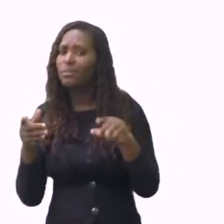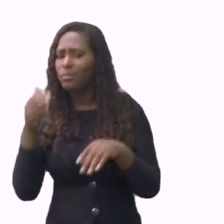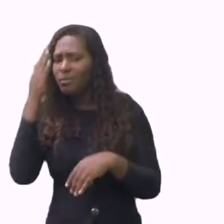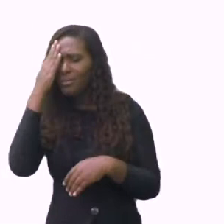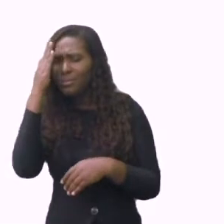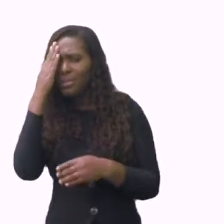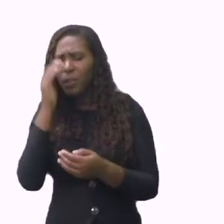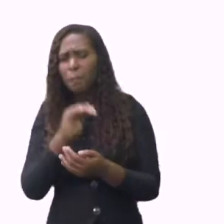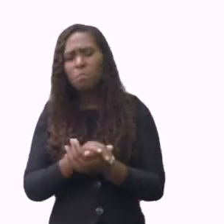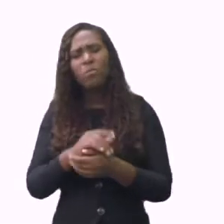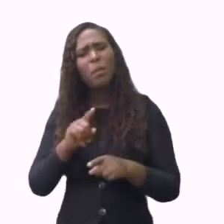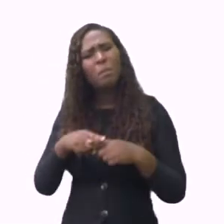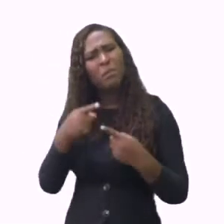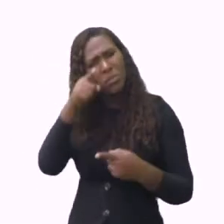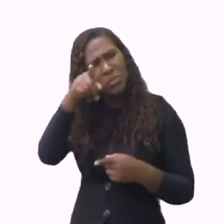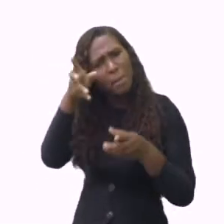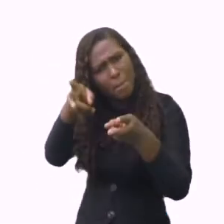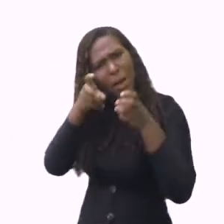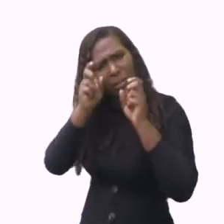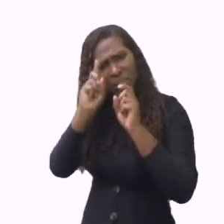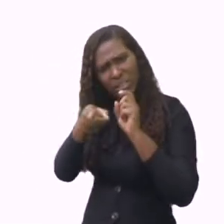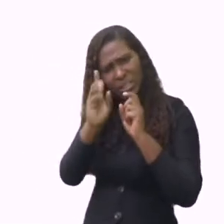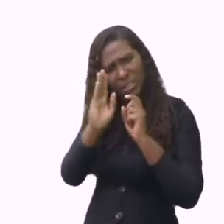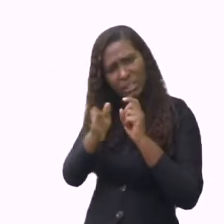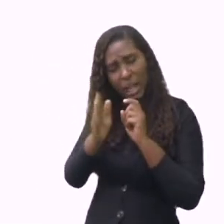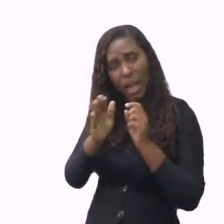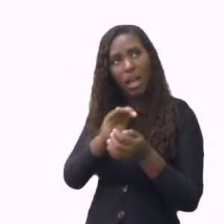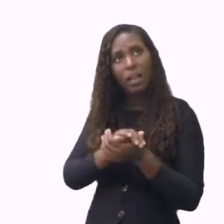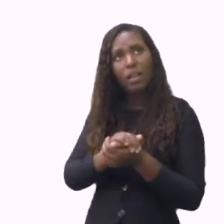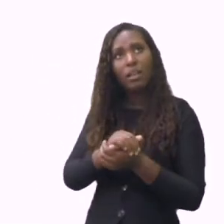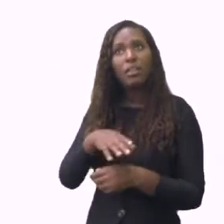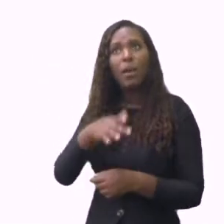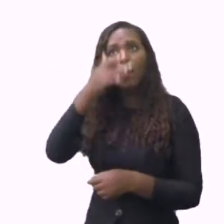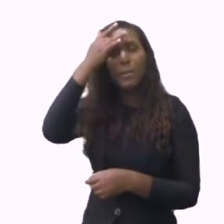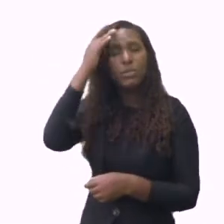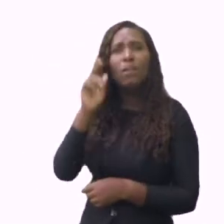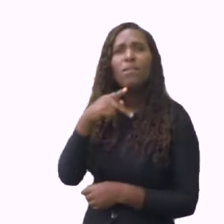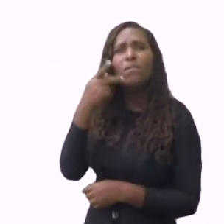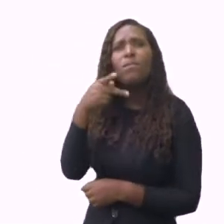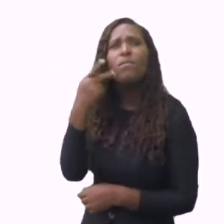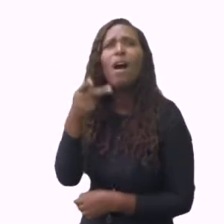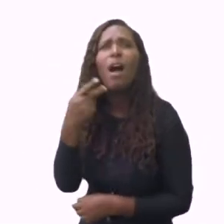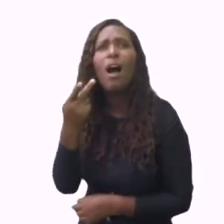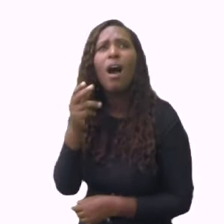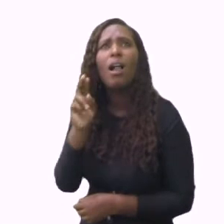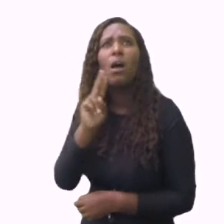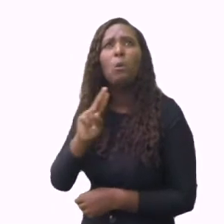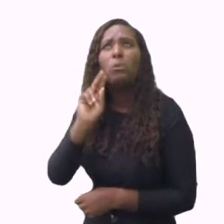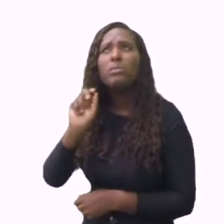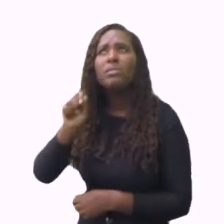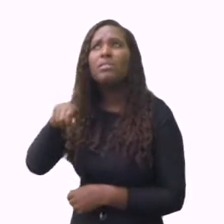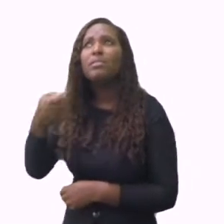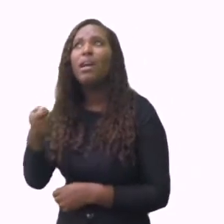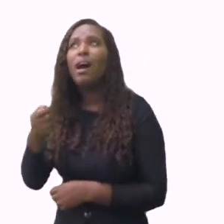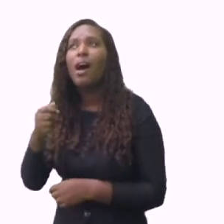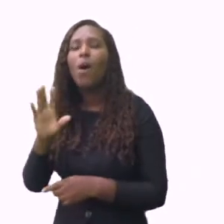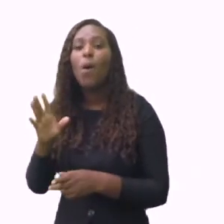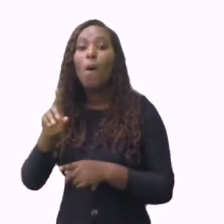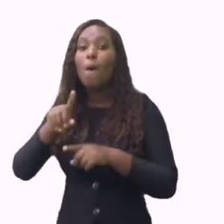já perceberam que ao falar, nós às vezes damos algumas pausas,